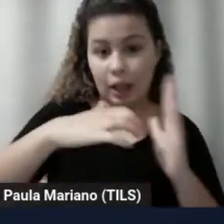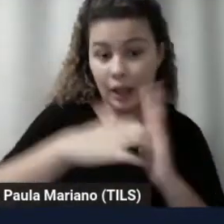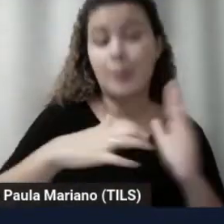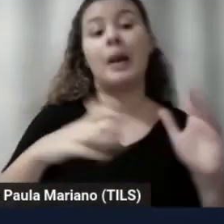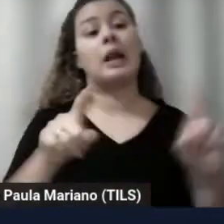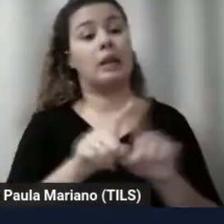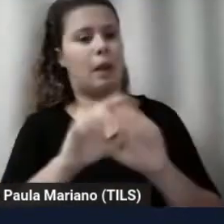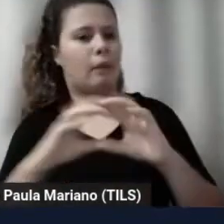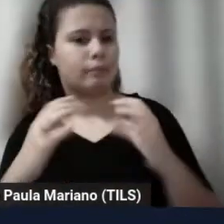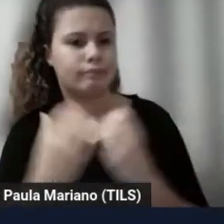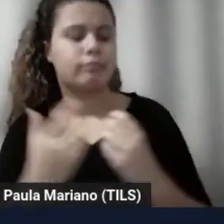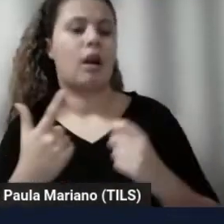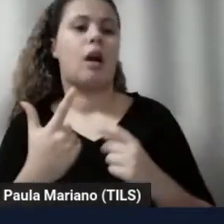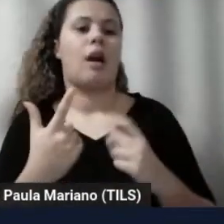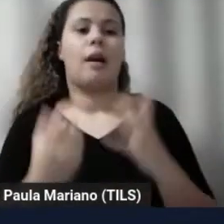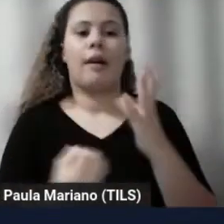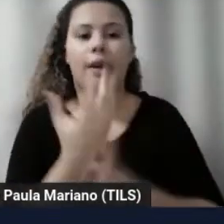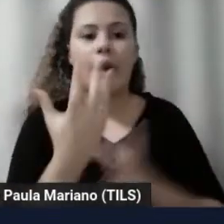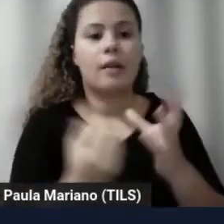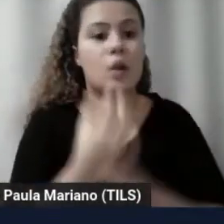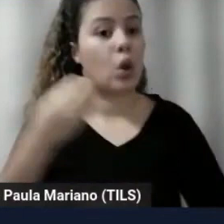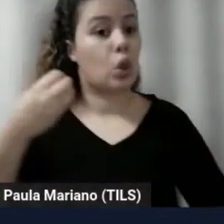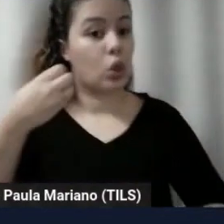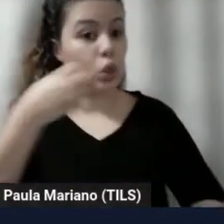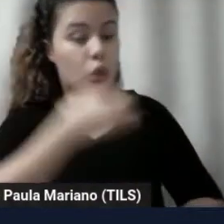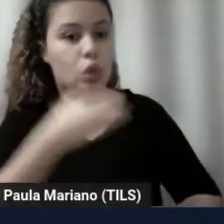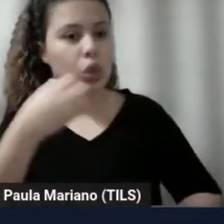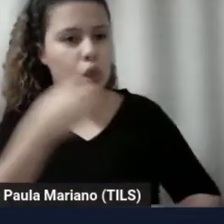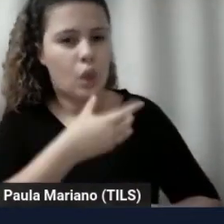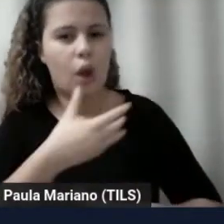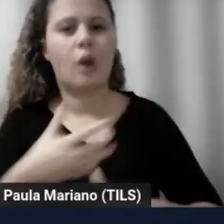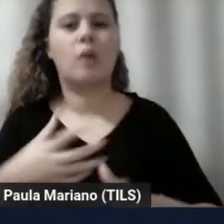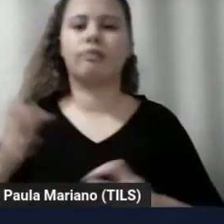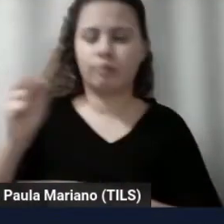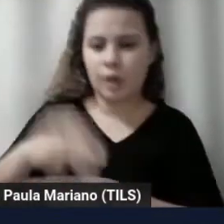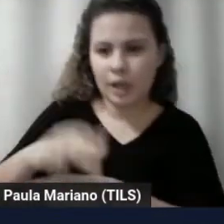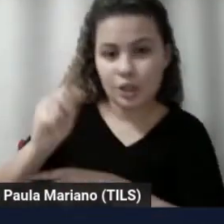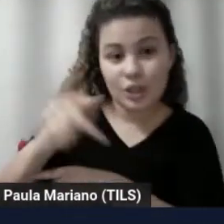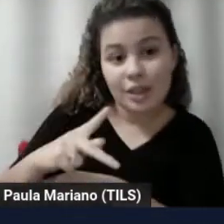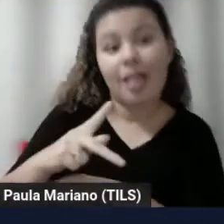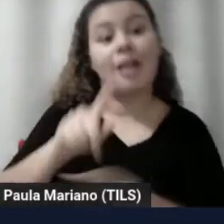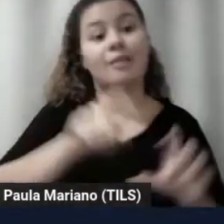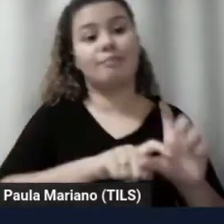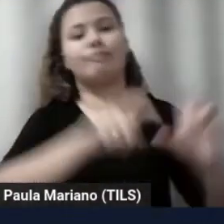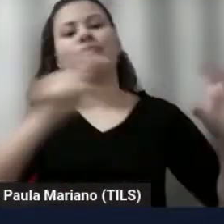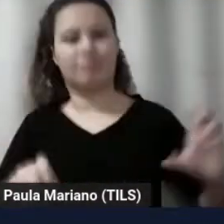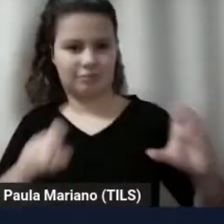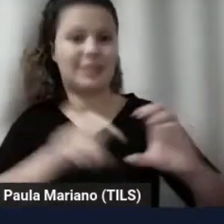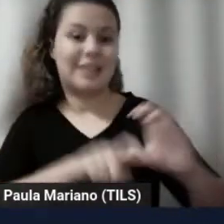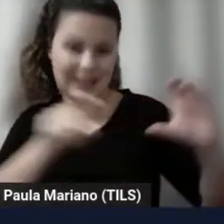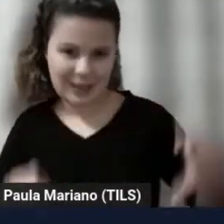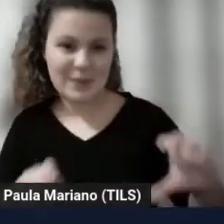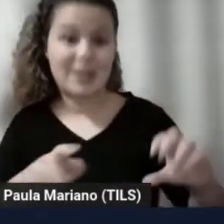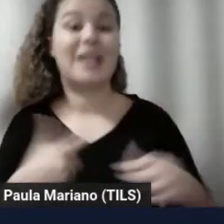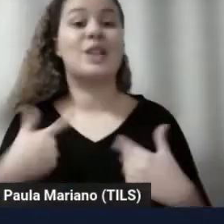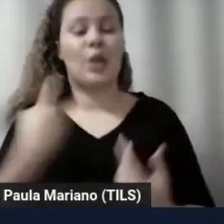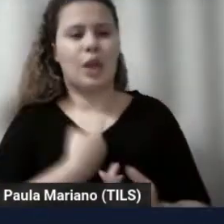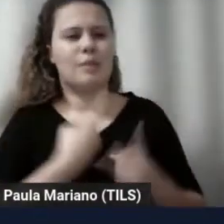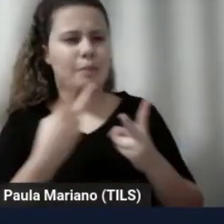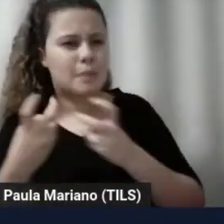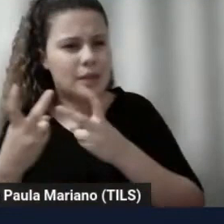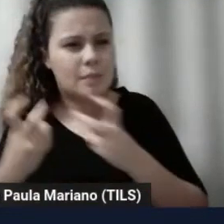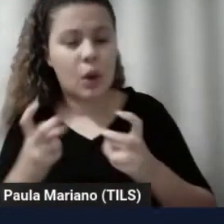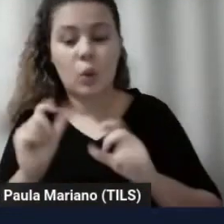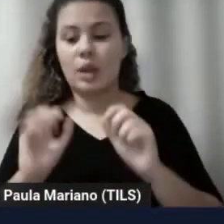Social, com a criação de uma nova entidade independente. Olha que nós já estamos vendo o que nós estamos passando com o